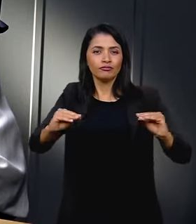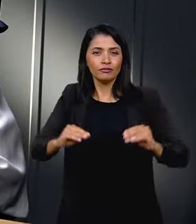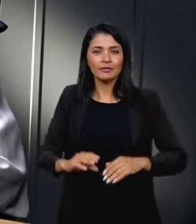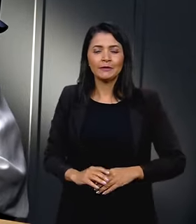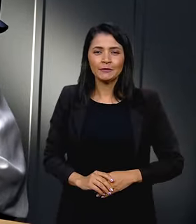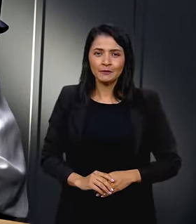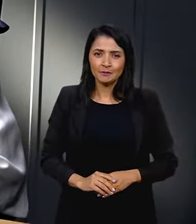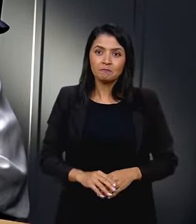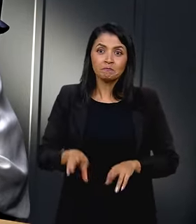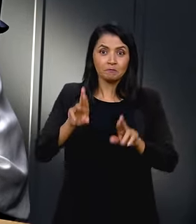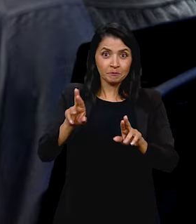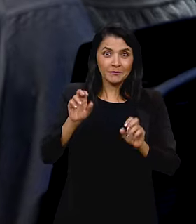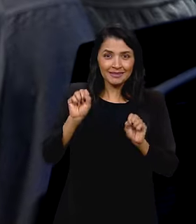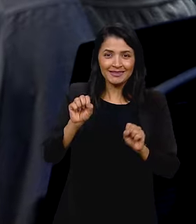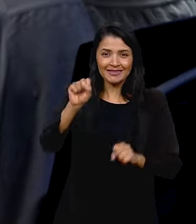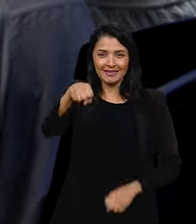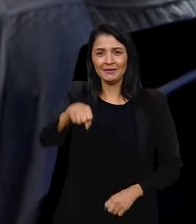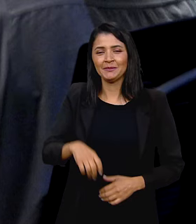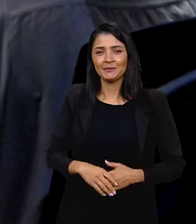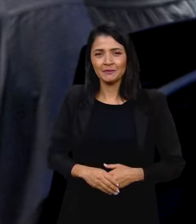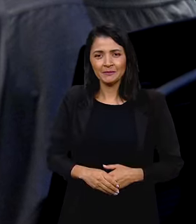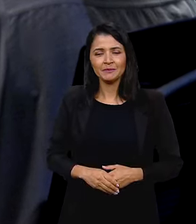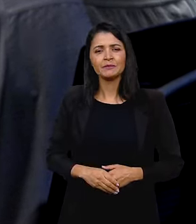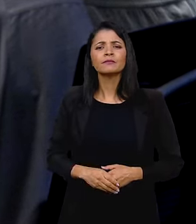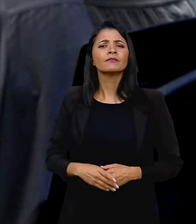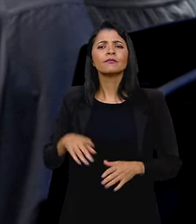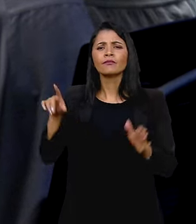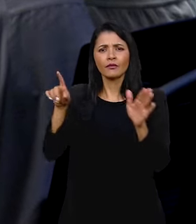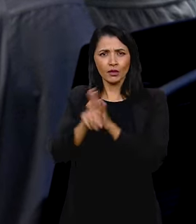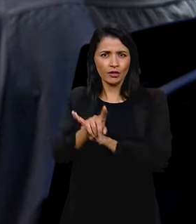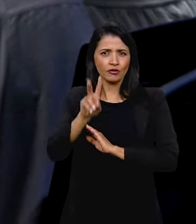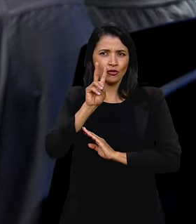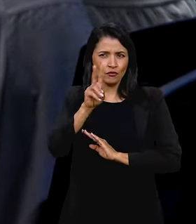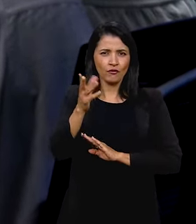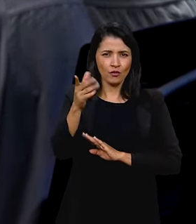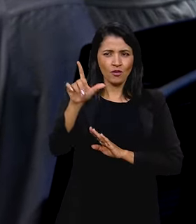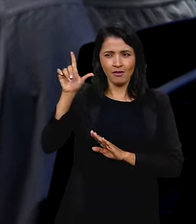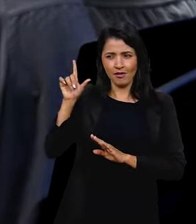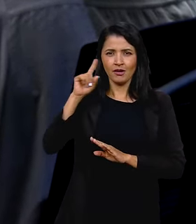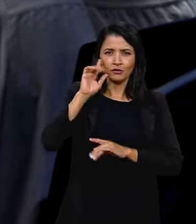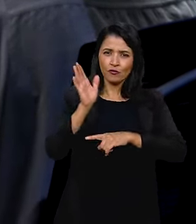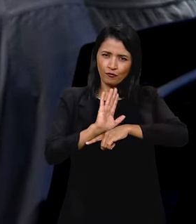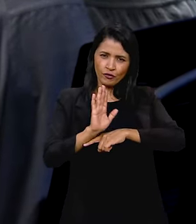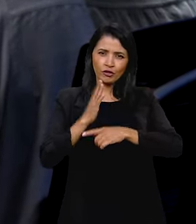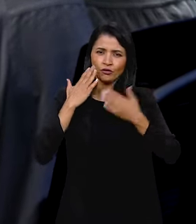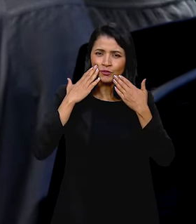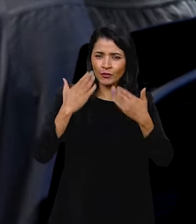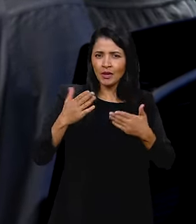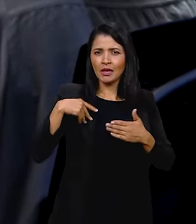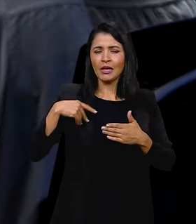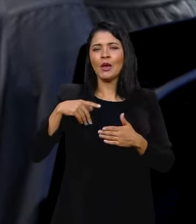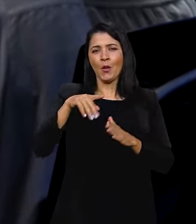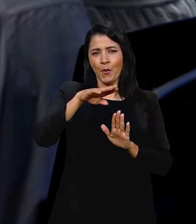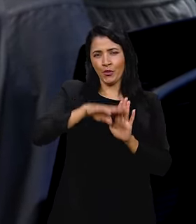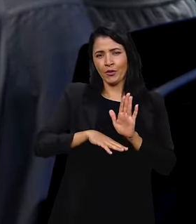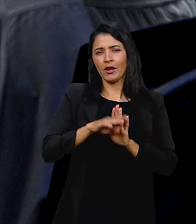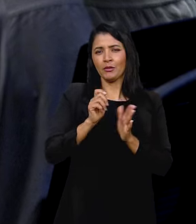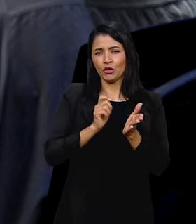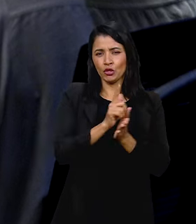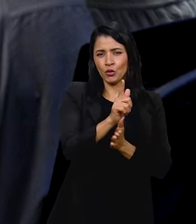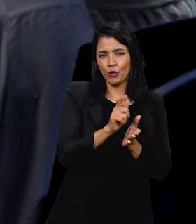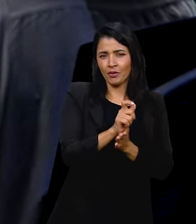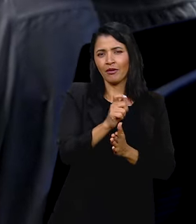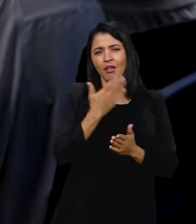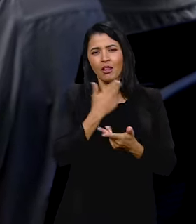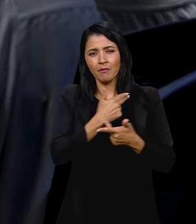a fome Esperamos que sim agora secretária nós vimos no bloco anterior né no vídeo apresentado que o programa de aquisição de